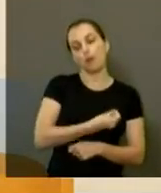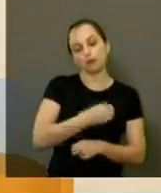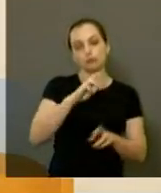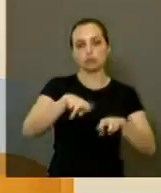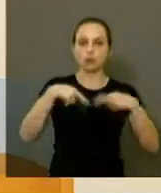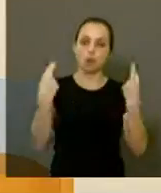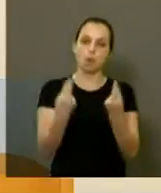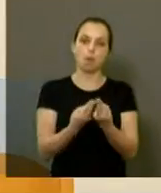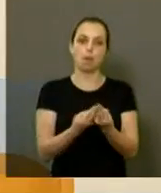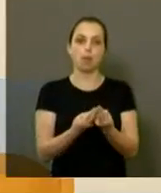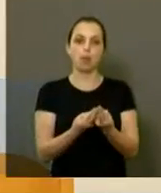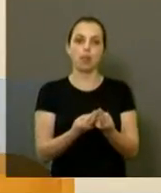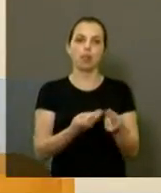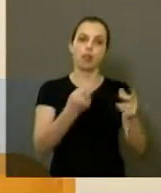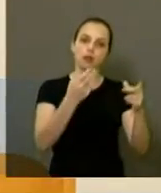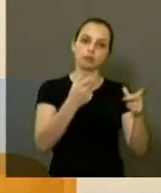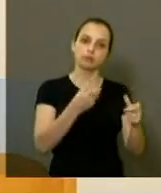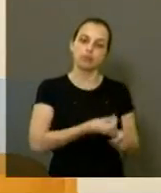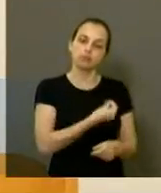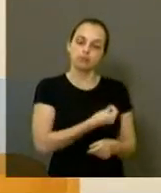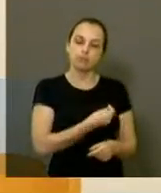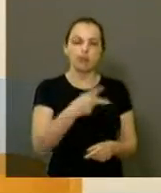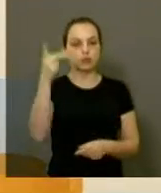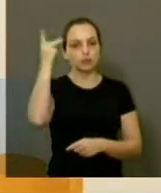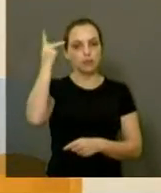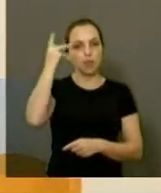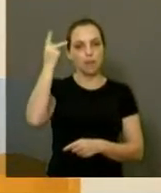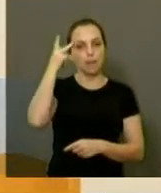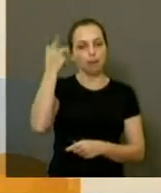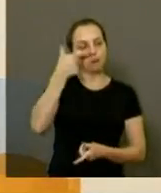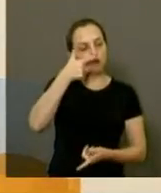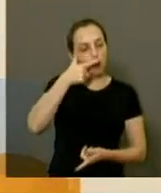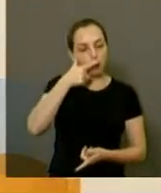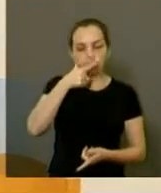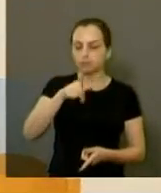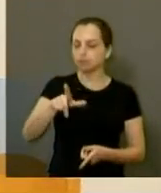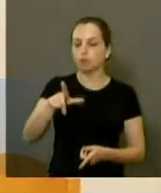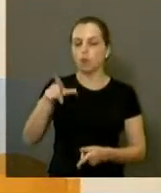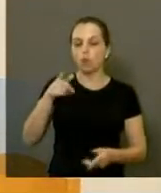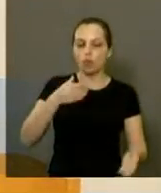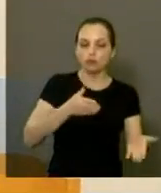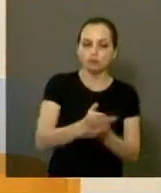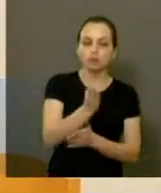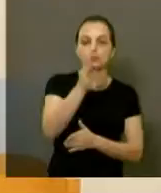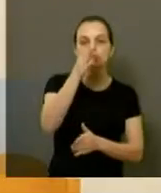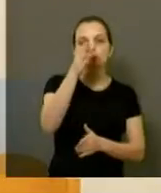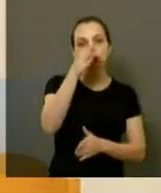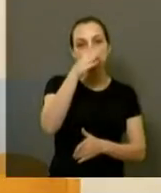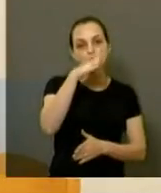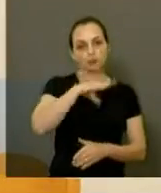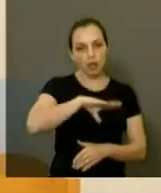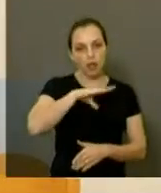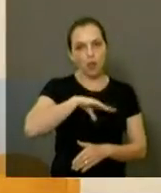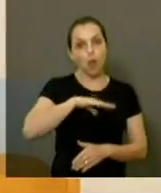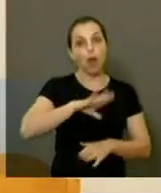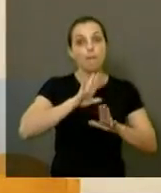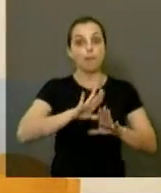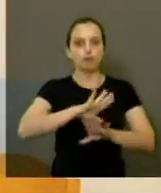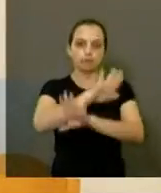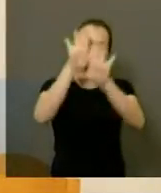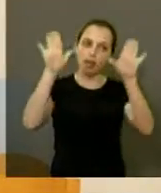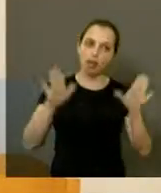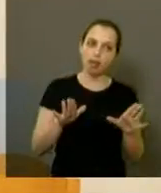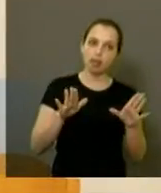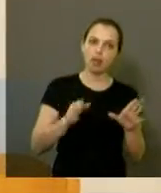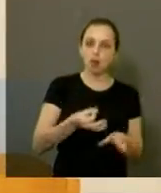sessão, estava em São Paulo, não consegui chegar a tempo na cidade, porém, deixei muito claro minha opinião para os vereadores da